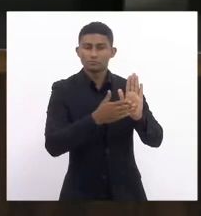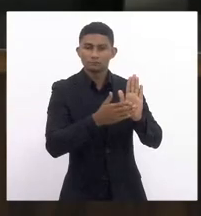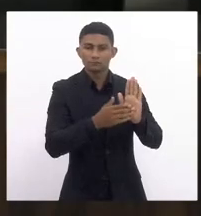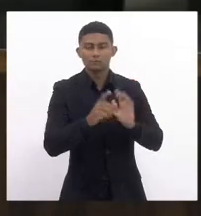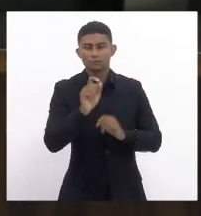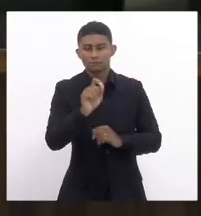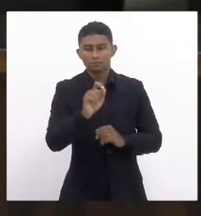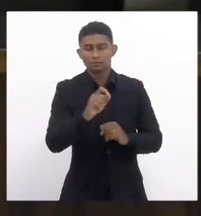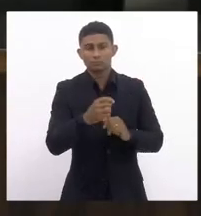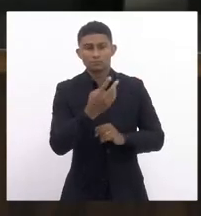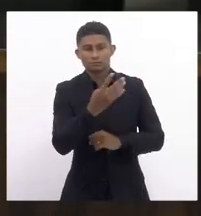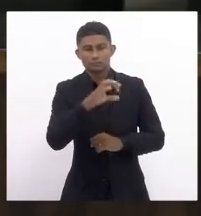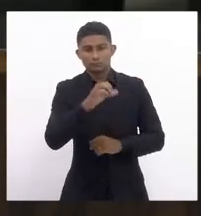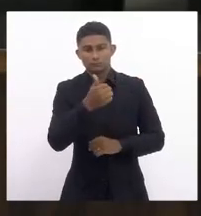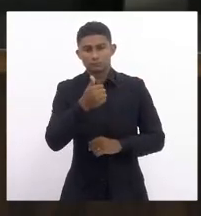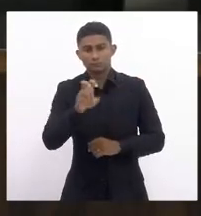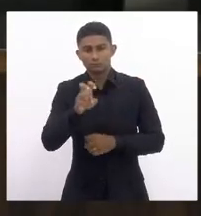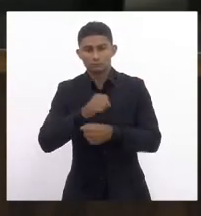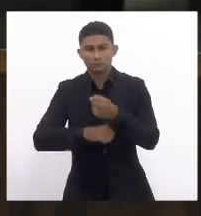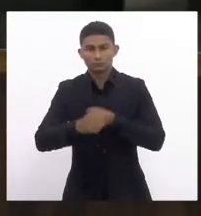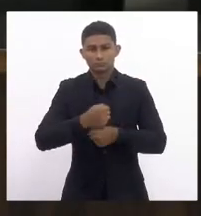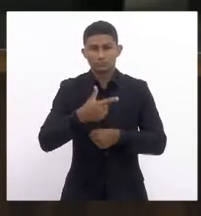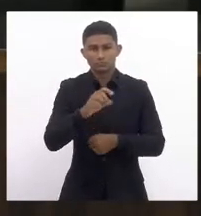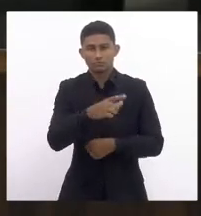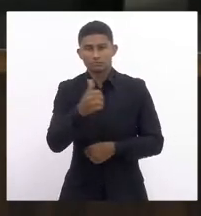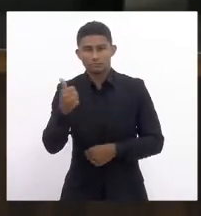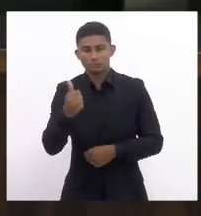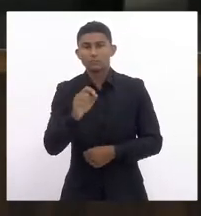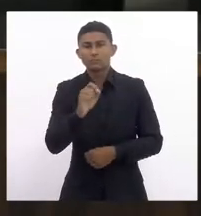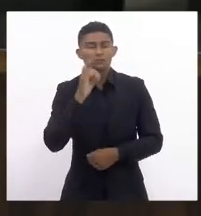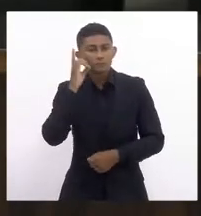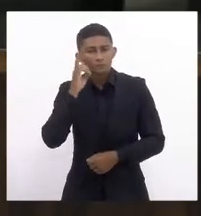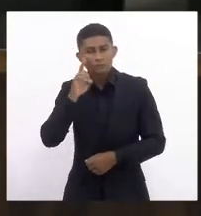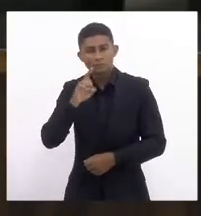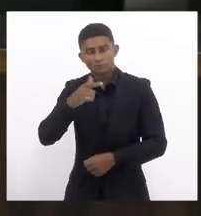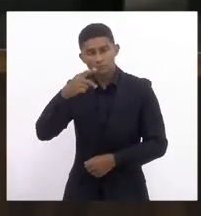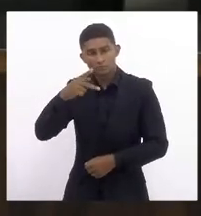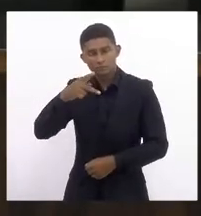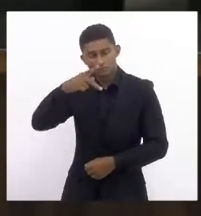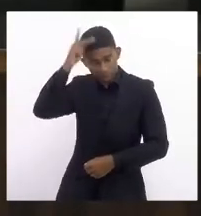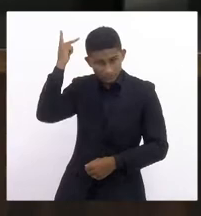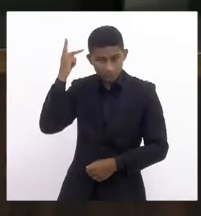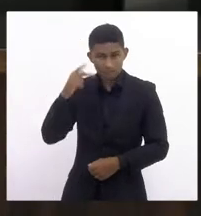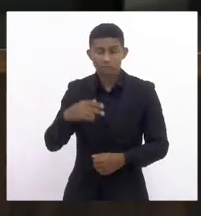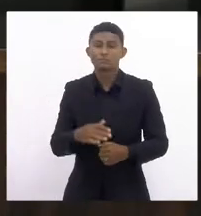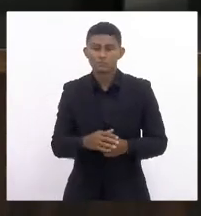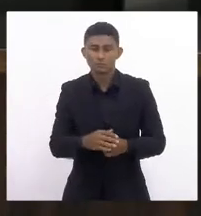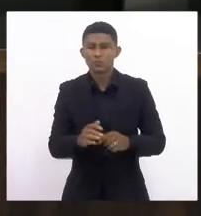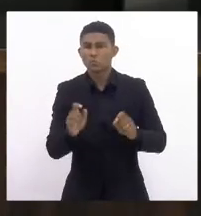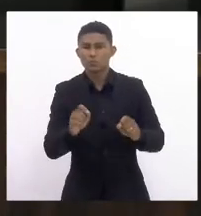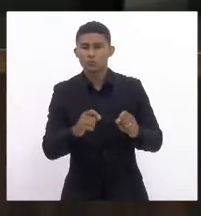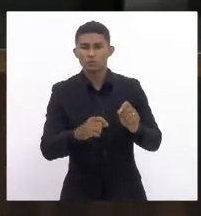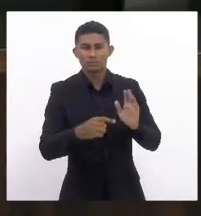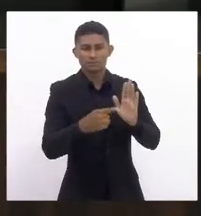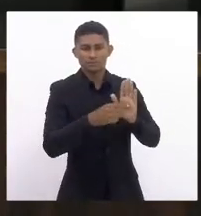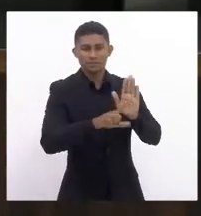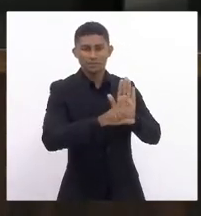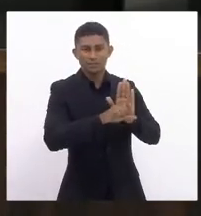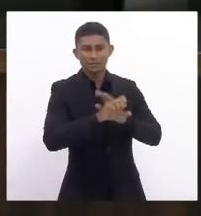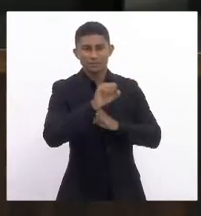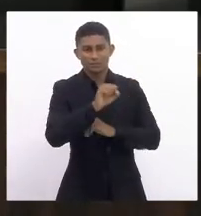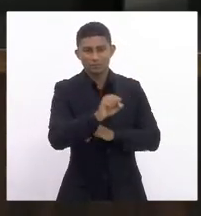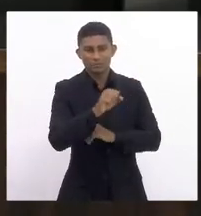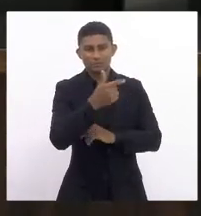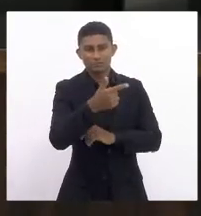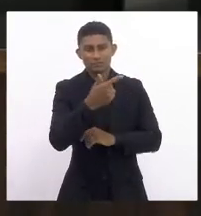de lei 4915/21, de autoria dos deputados Luiz Paulo e do subtenente Bernardo, que altera a lei 8.269, de 27